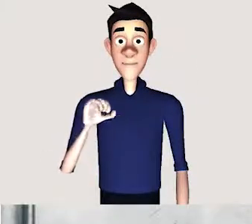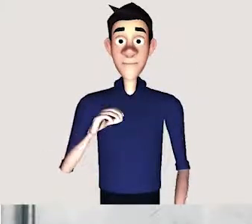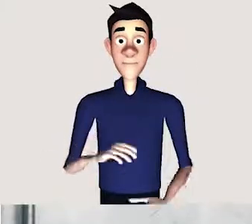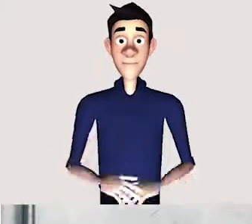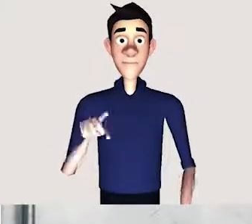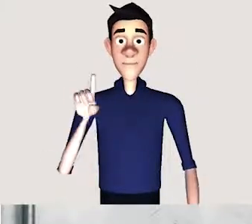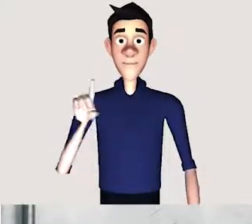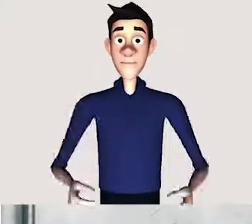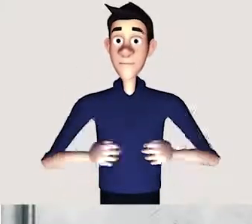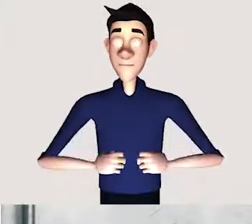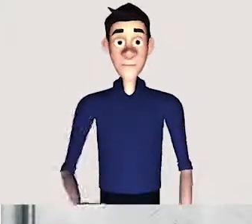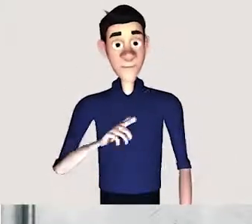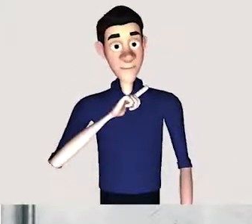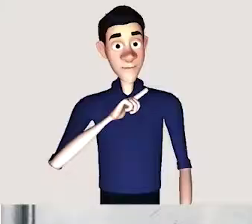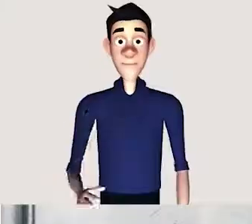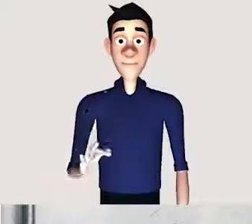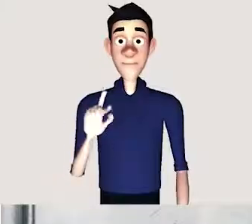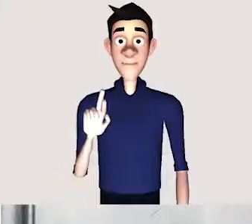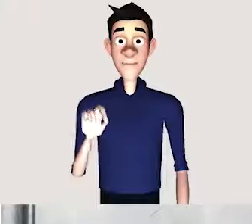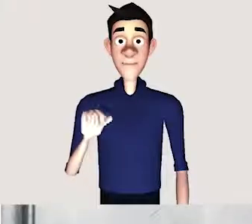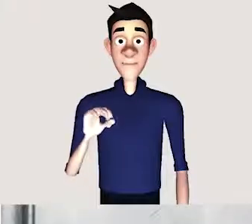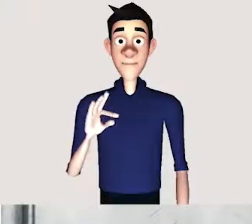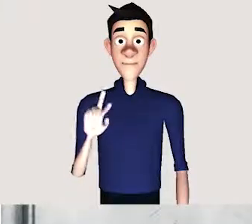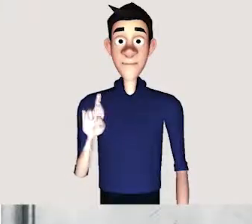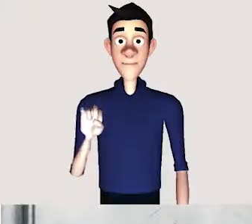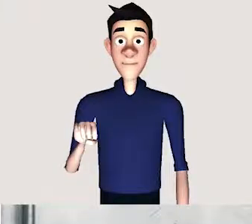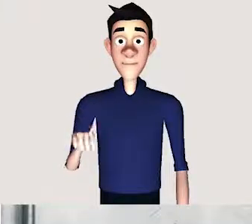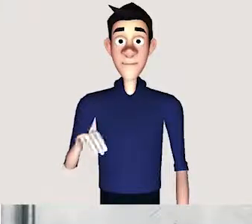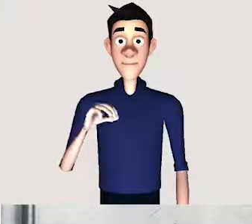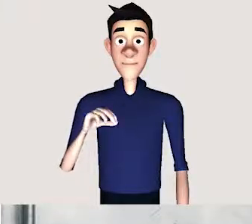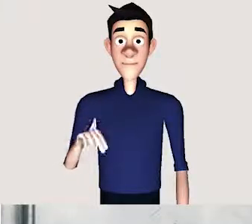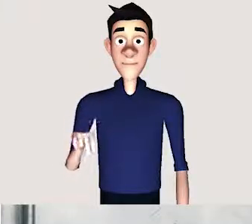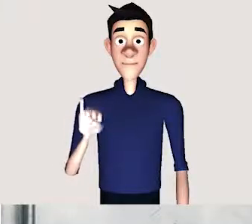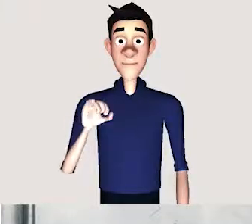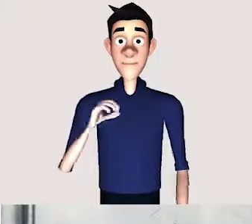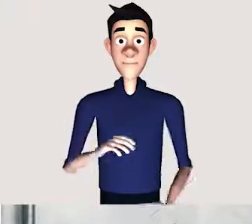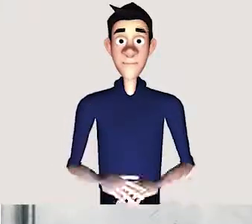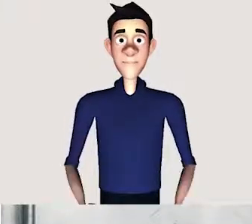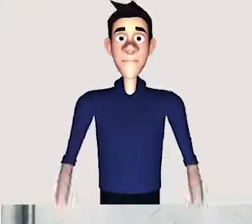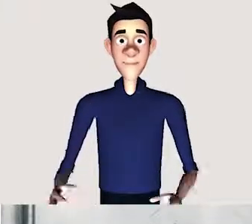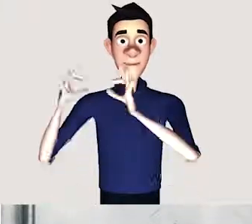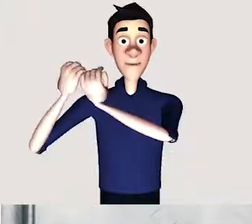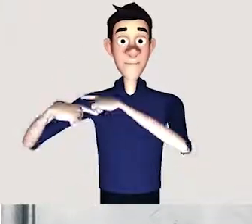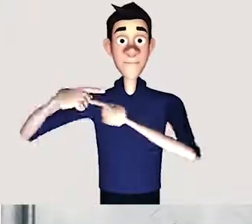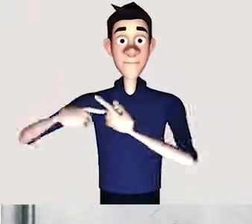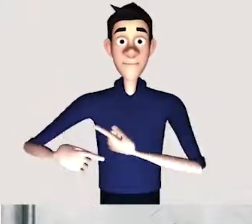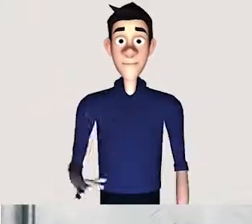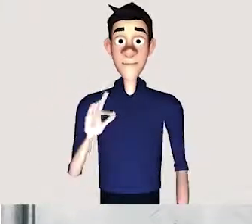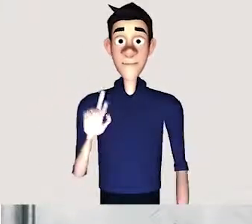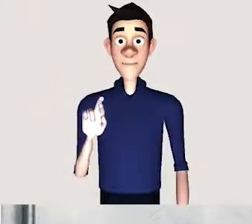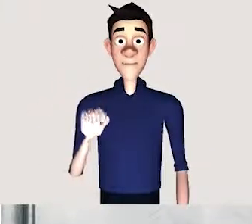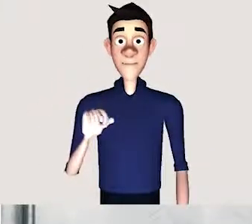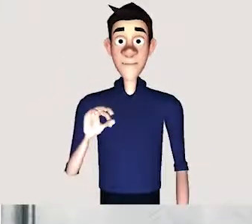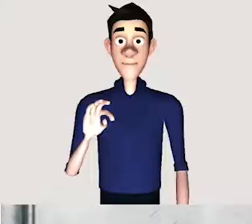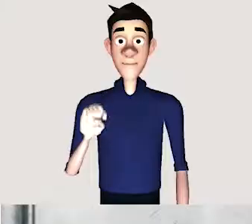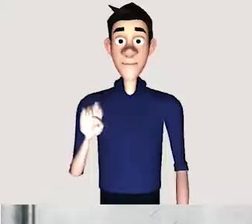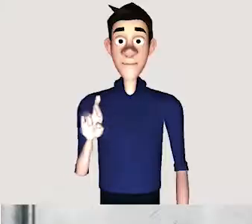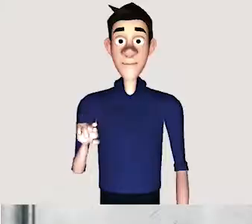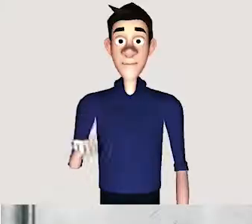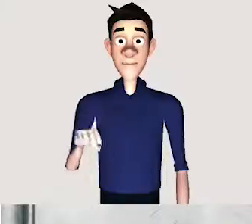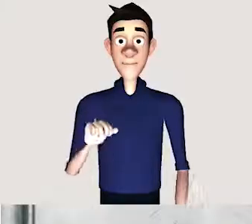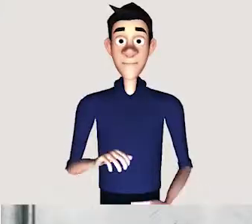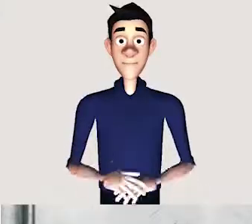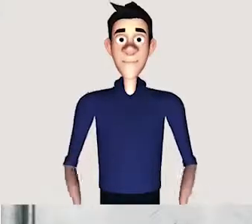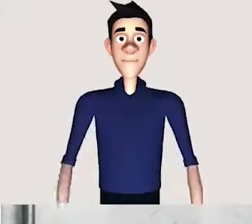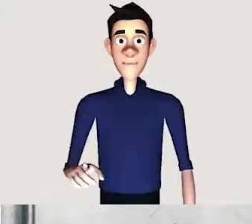convencido que o matrimônio também implica uma herança materna, né?